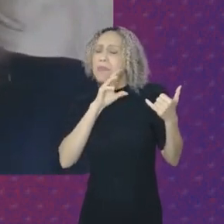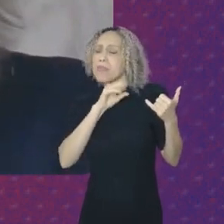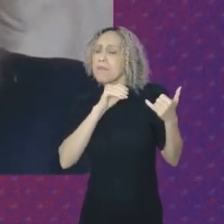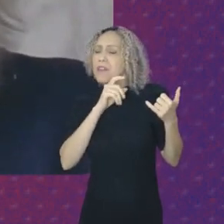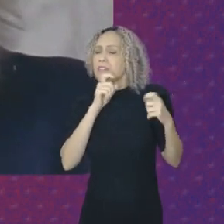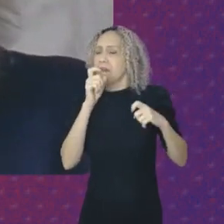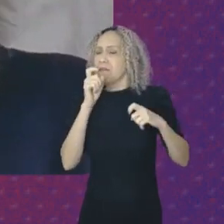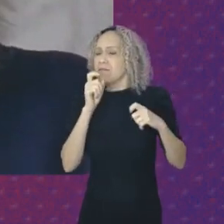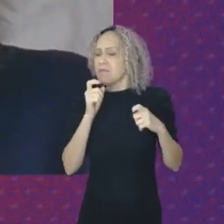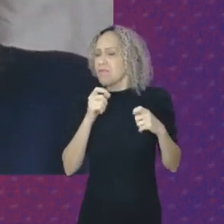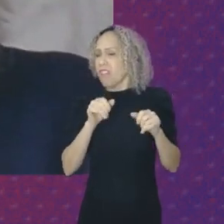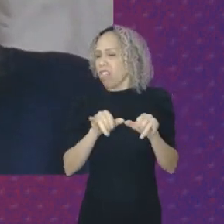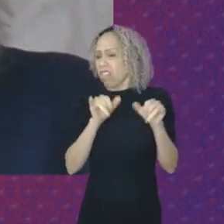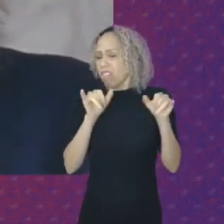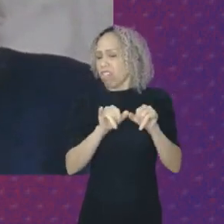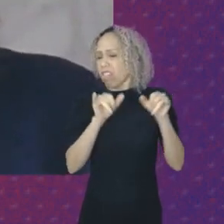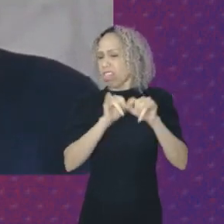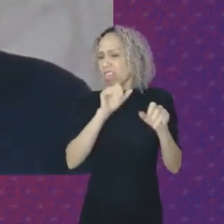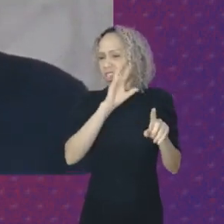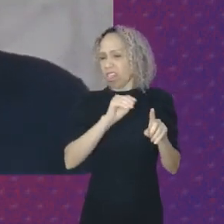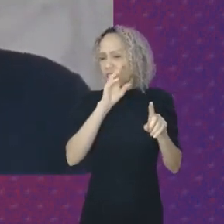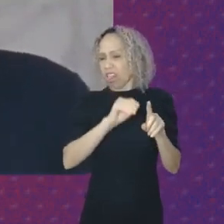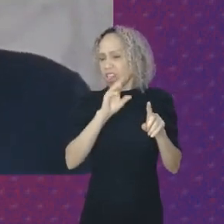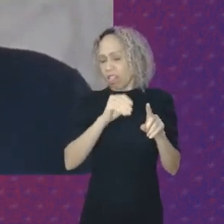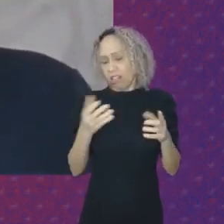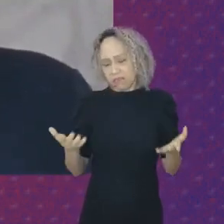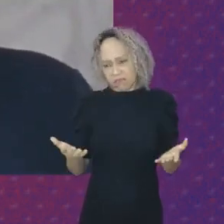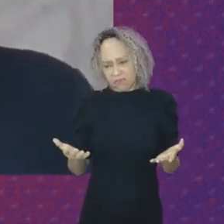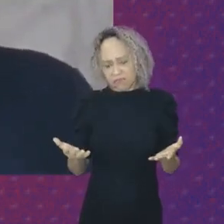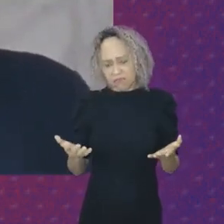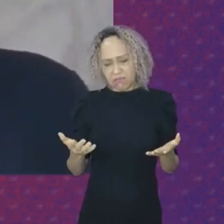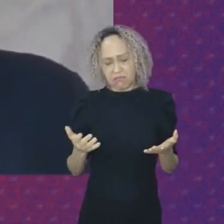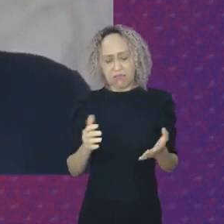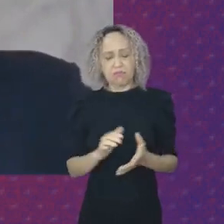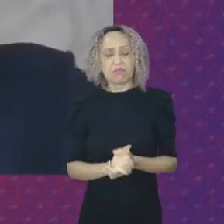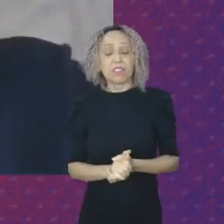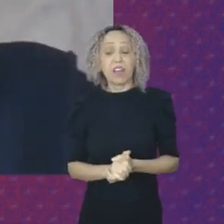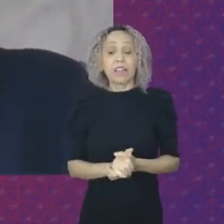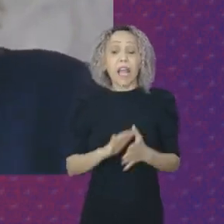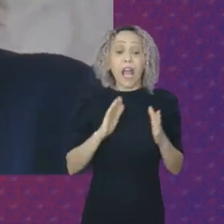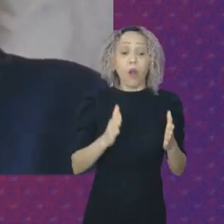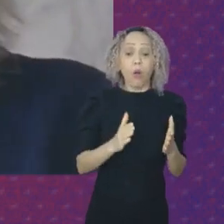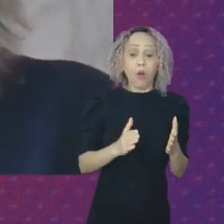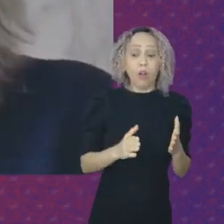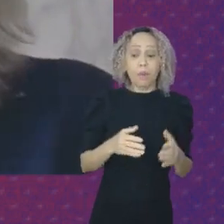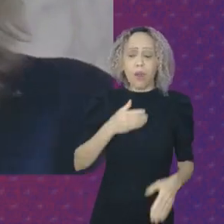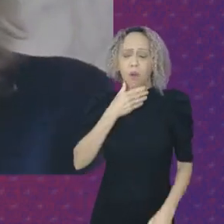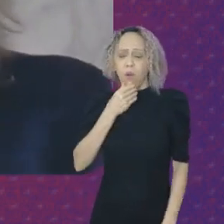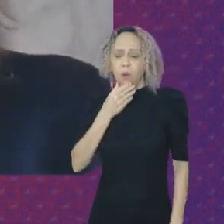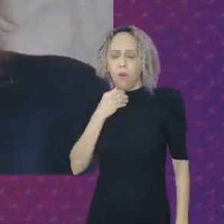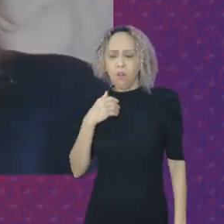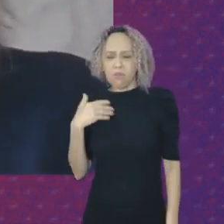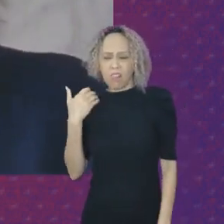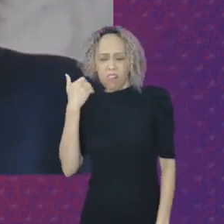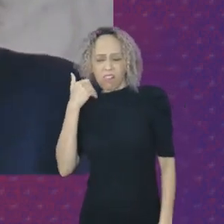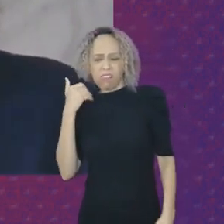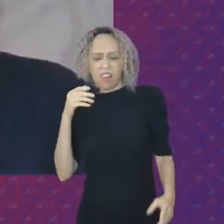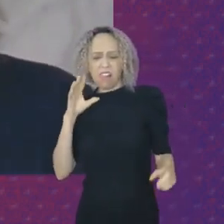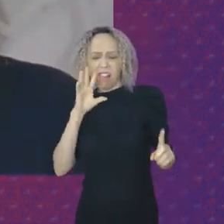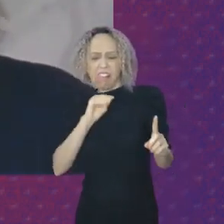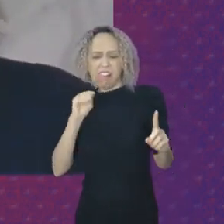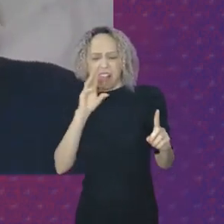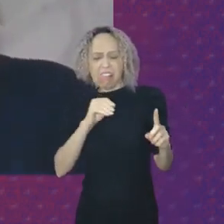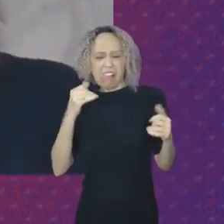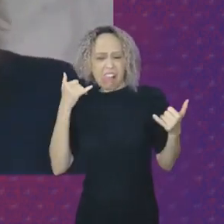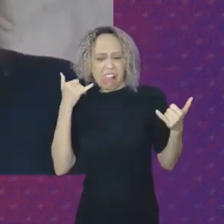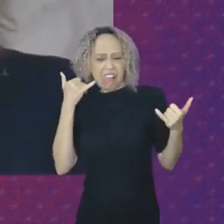esses assediadores, os números de onde esses assediadores telefonam, por até 180 dias, e